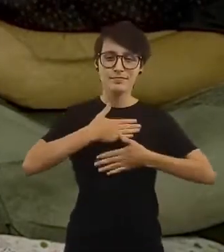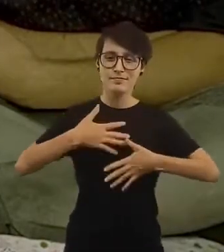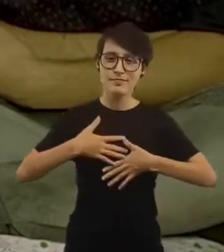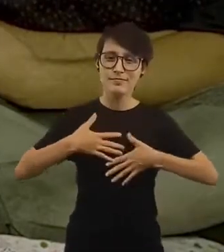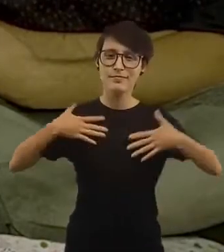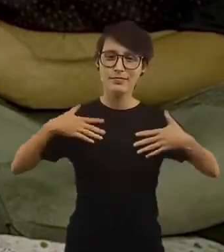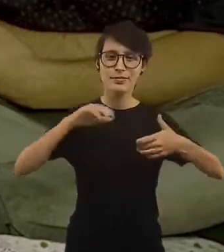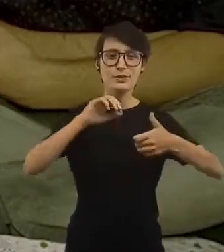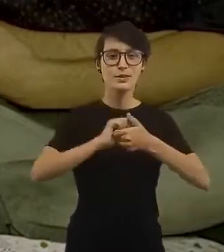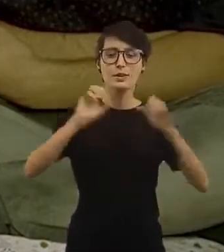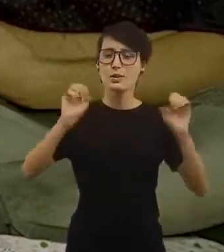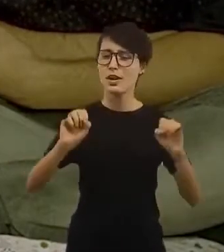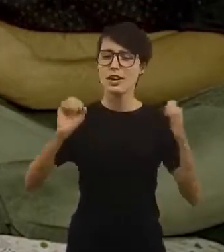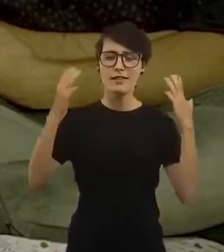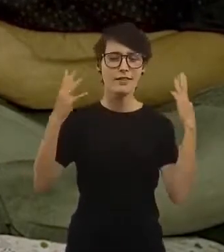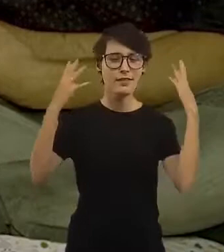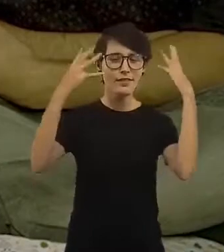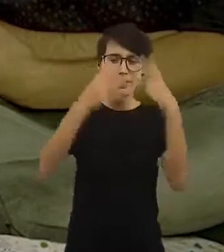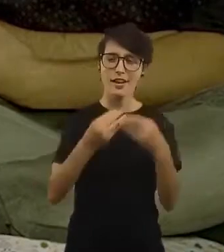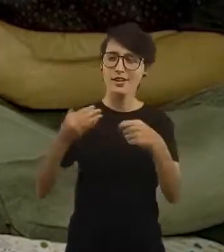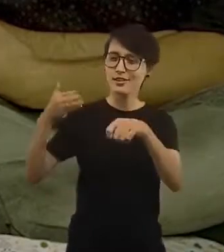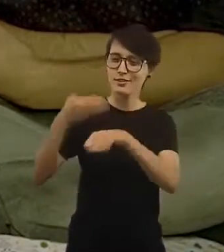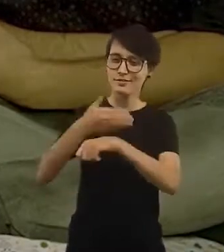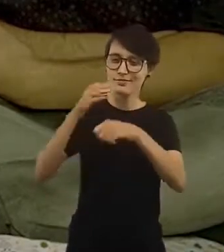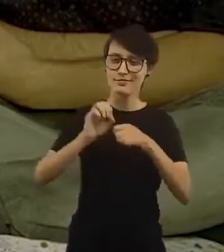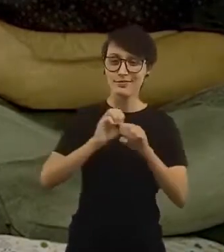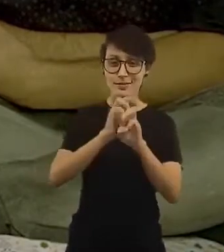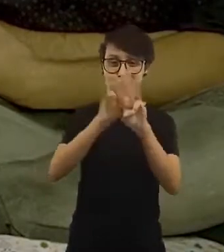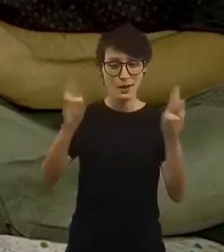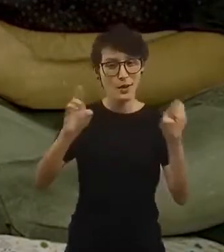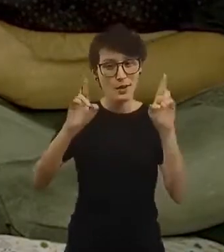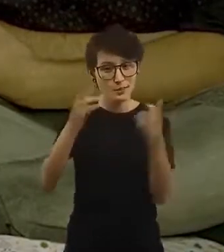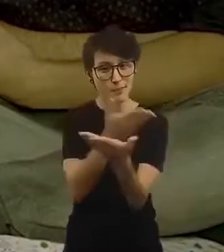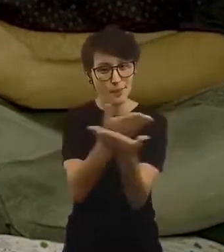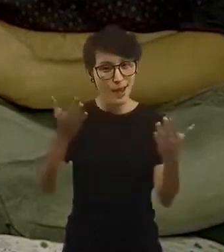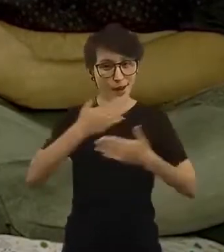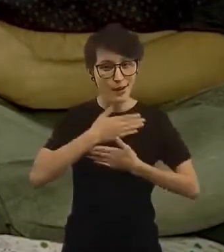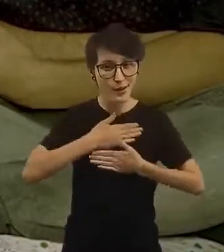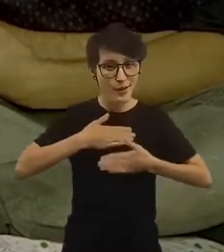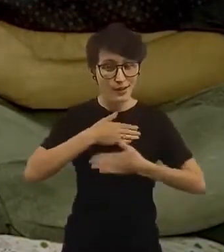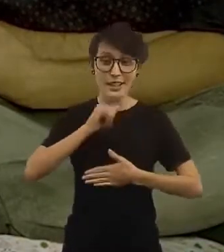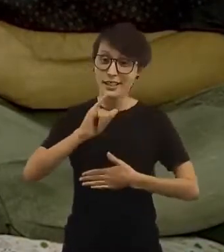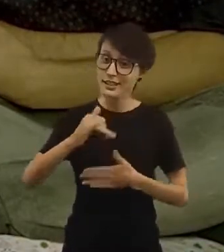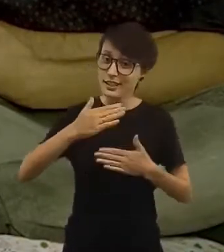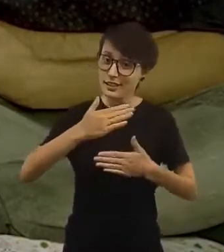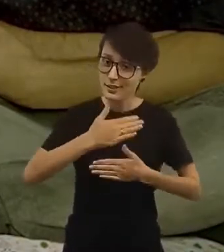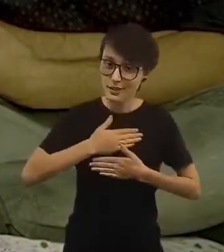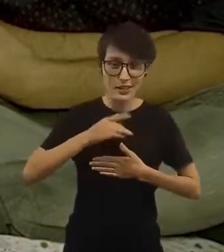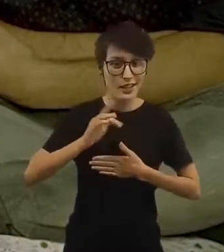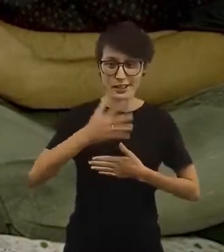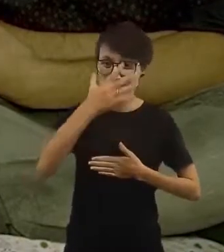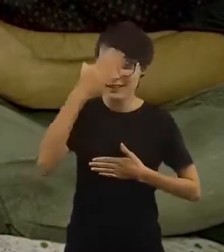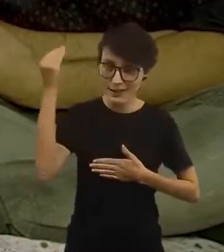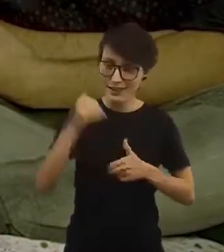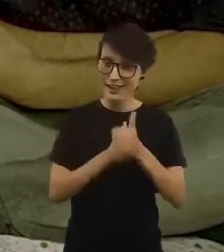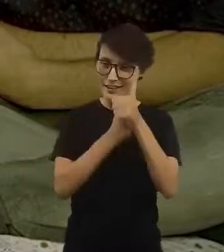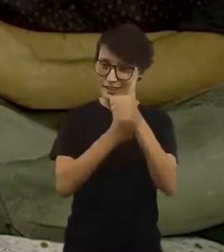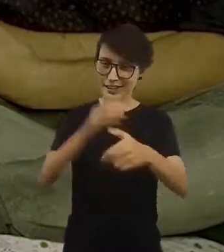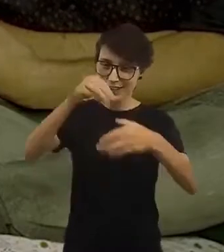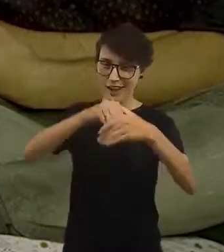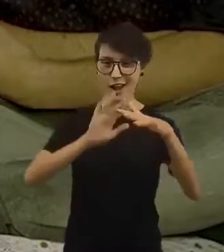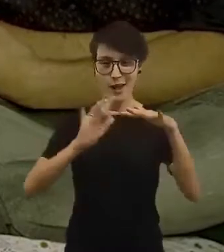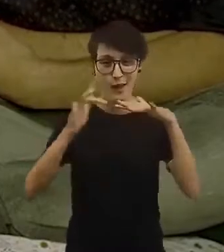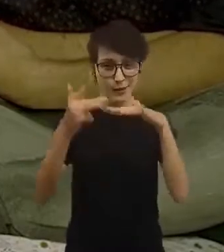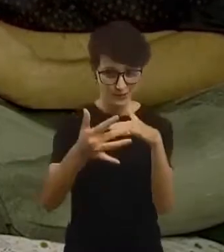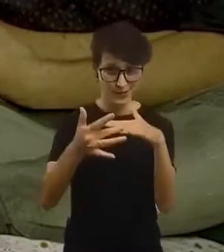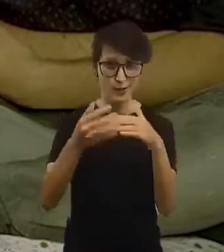evento lindo fazendo essa participação. Eu espero que vocês gostem e se vocês gostarem, não esqueçam de nos acompanhar nas redes sociais. Um